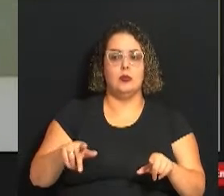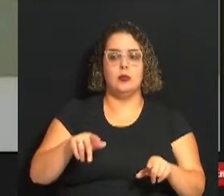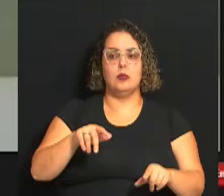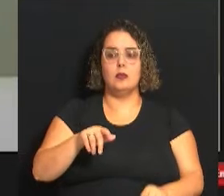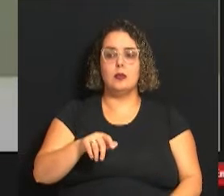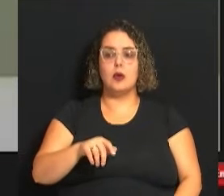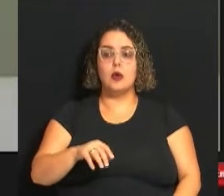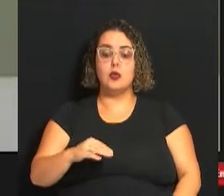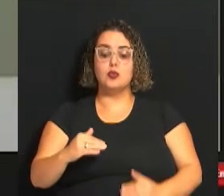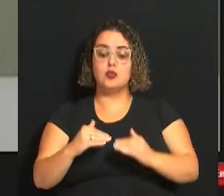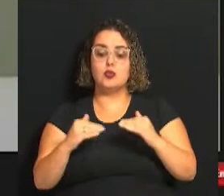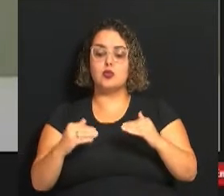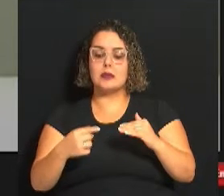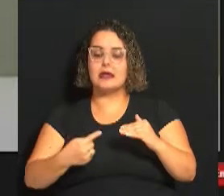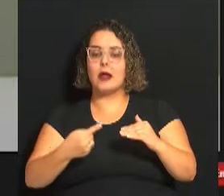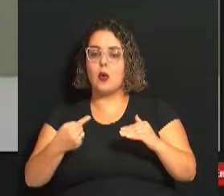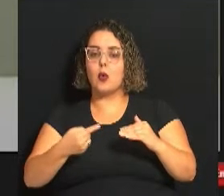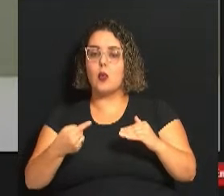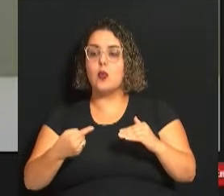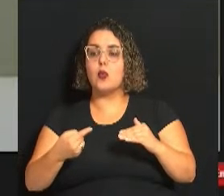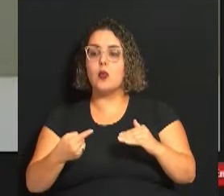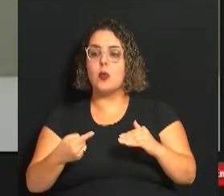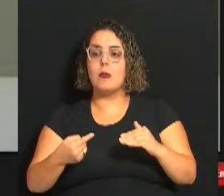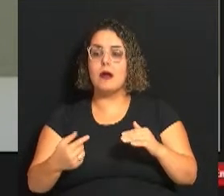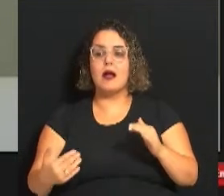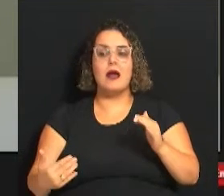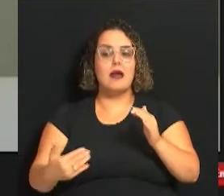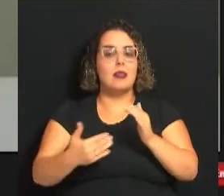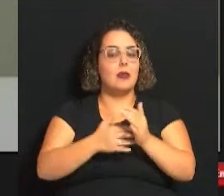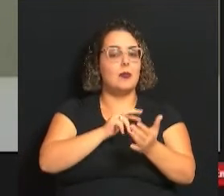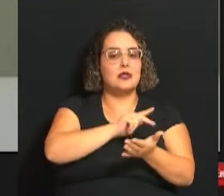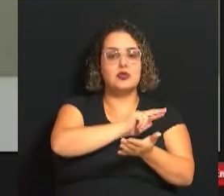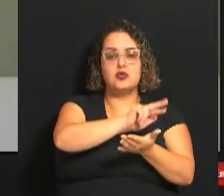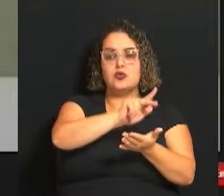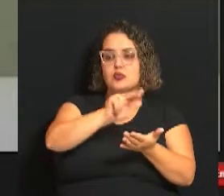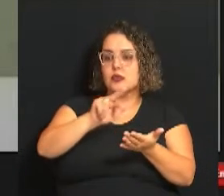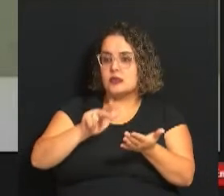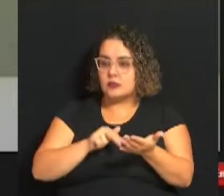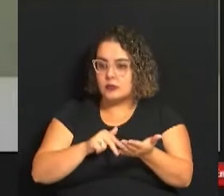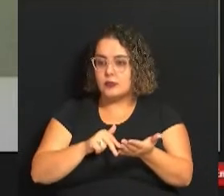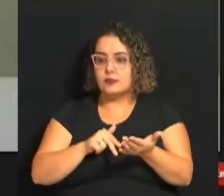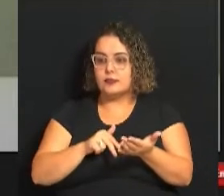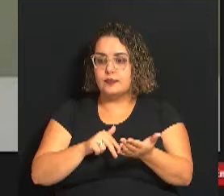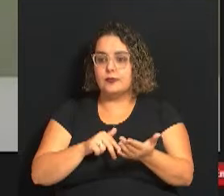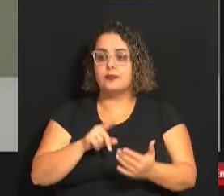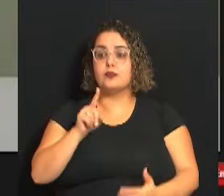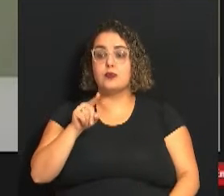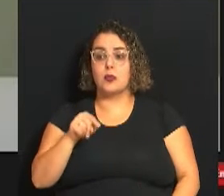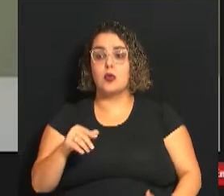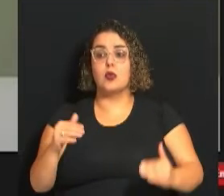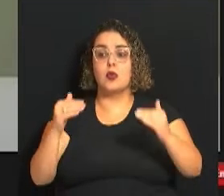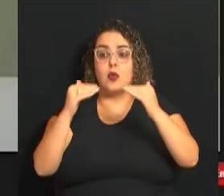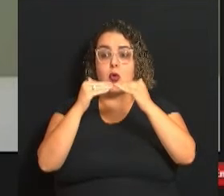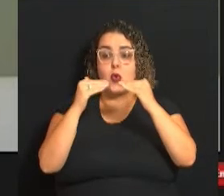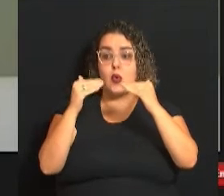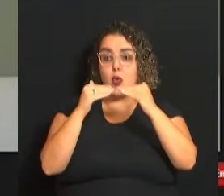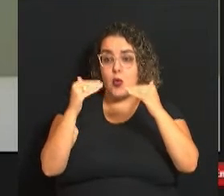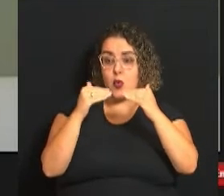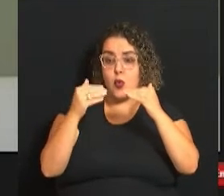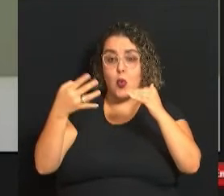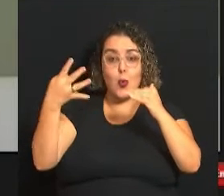1, até aqueles mais indiferenciados, que são os gliomas